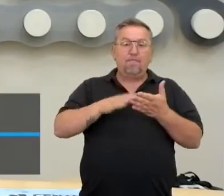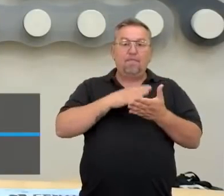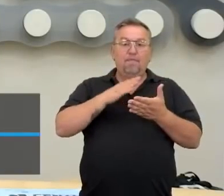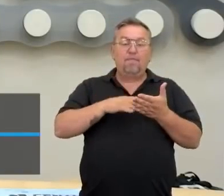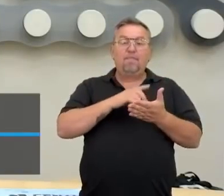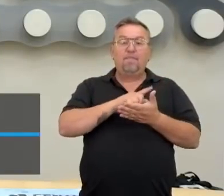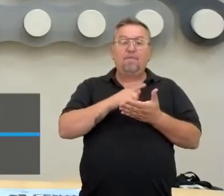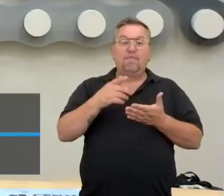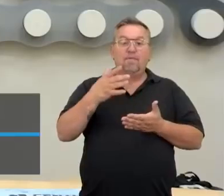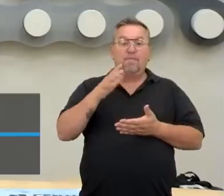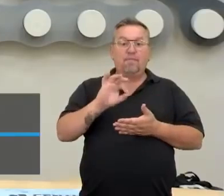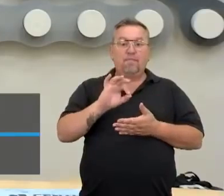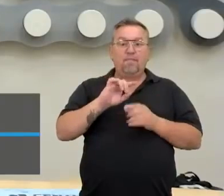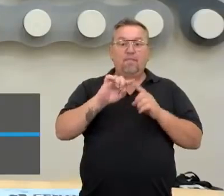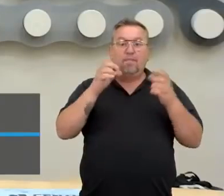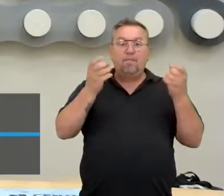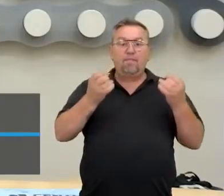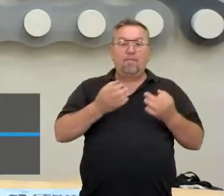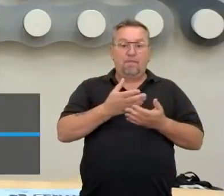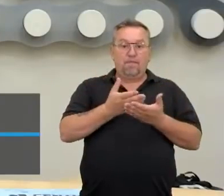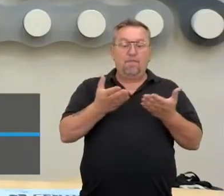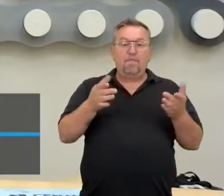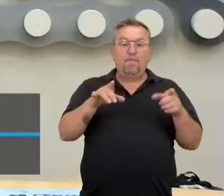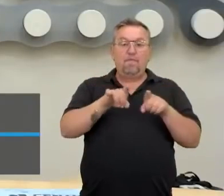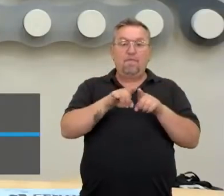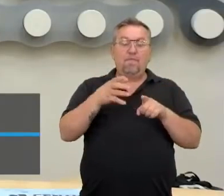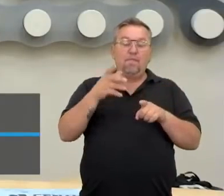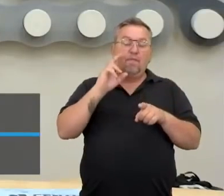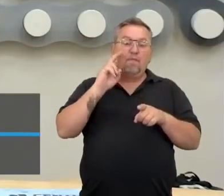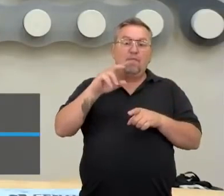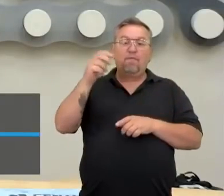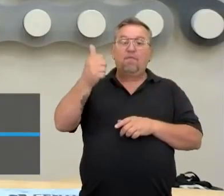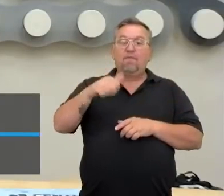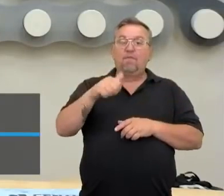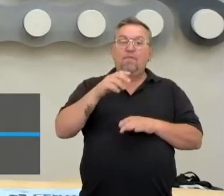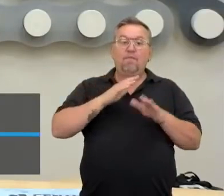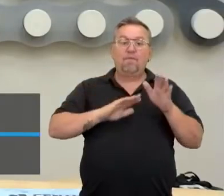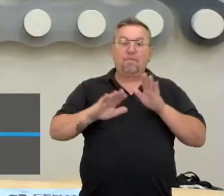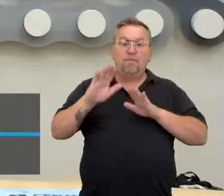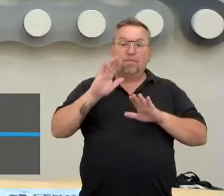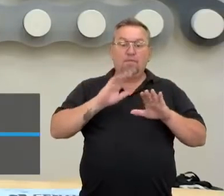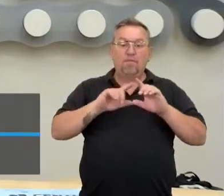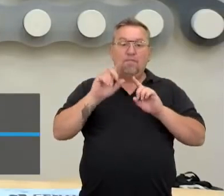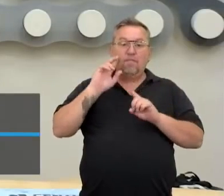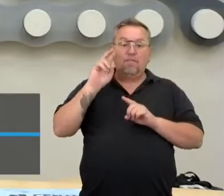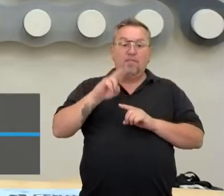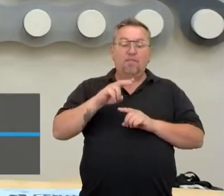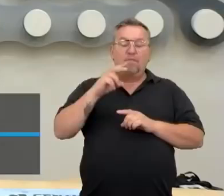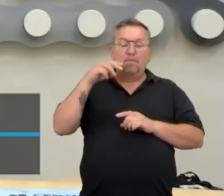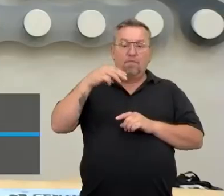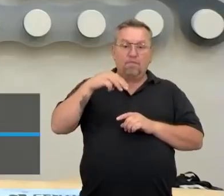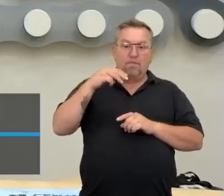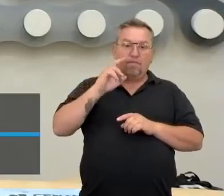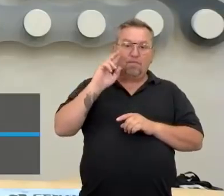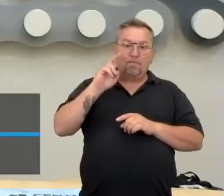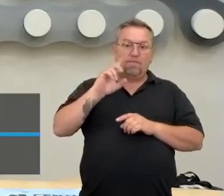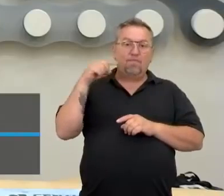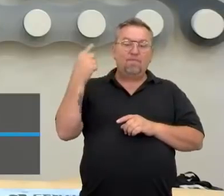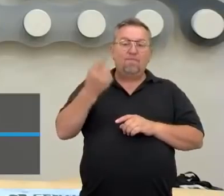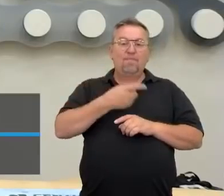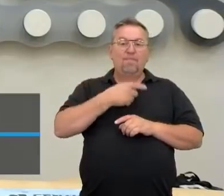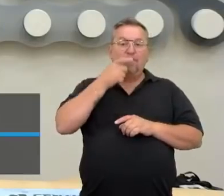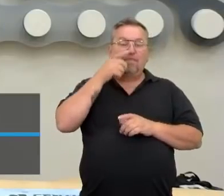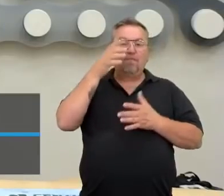na página 10, conforme eu falei. E eu quero que vocês analisem com cuidado a imagem, eu vou dar alguns minutos e nós vamos